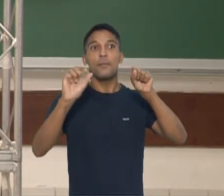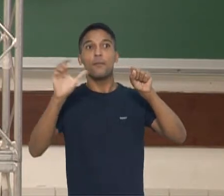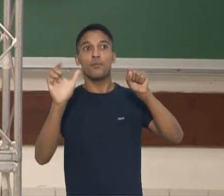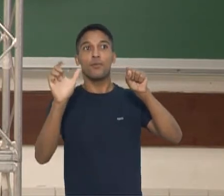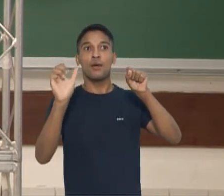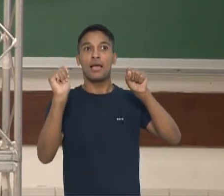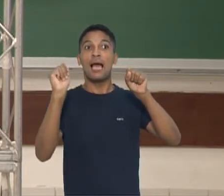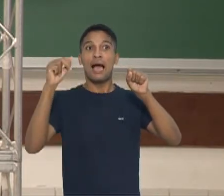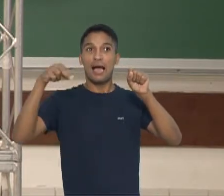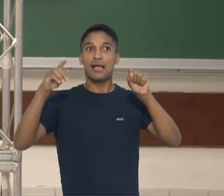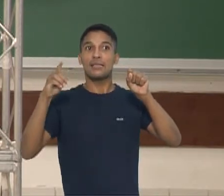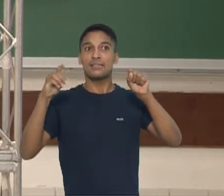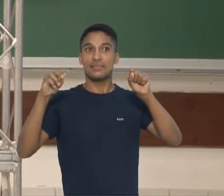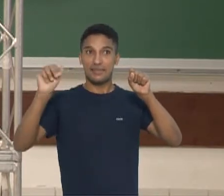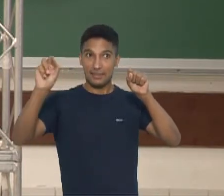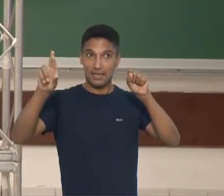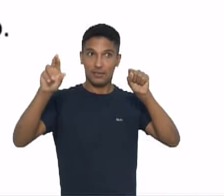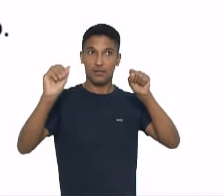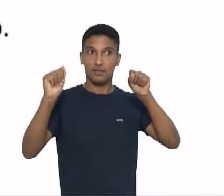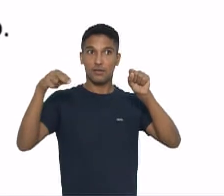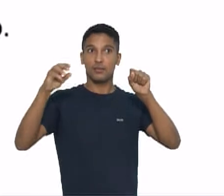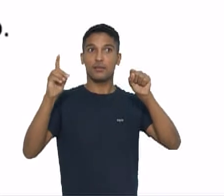tela. Combinado? Vamos lá.